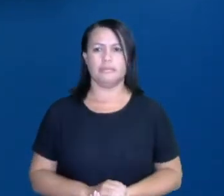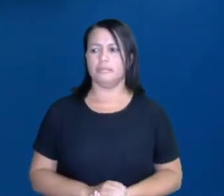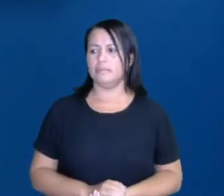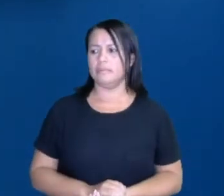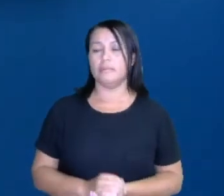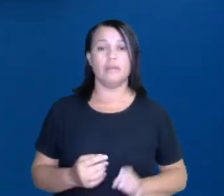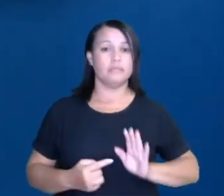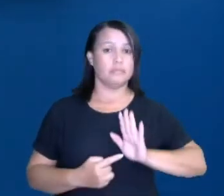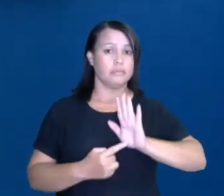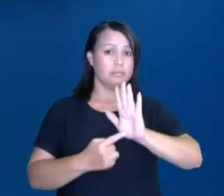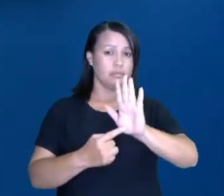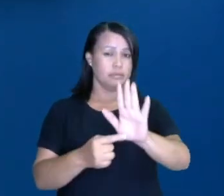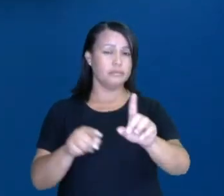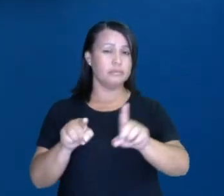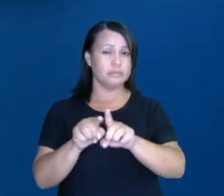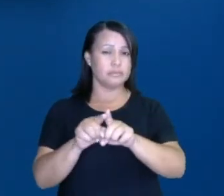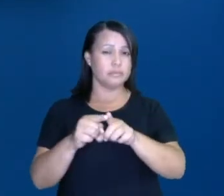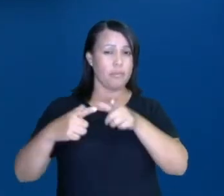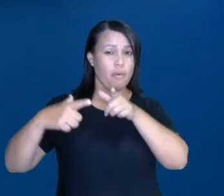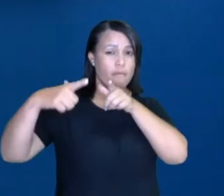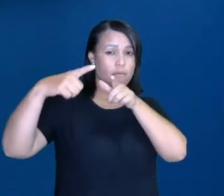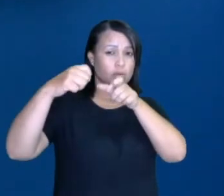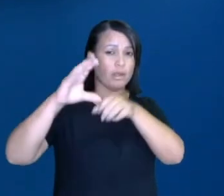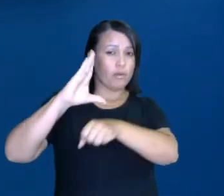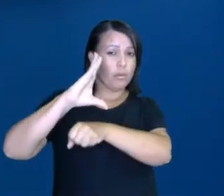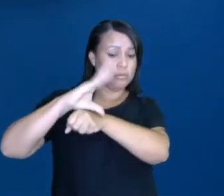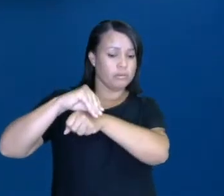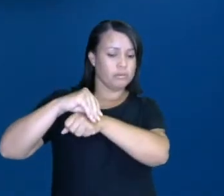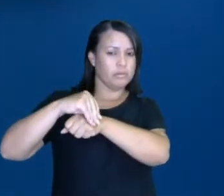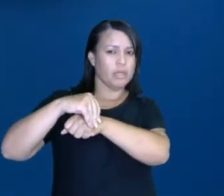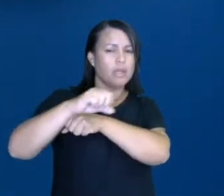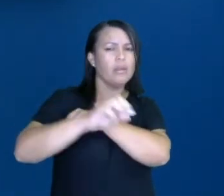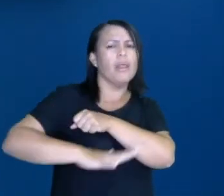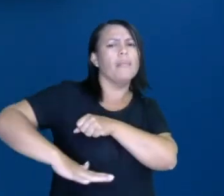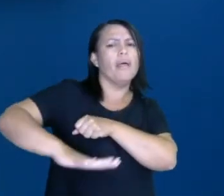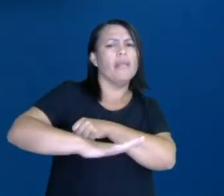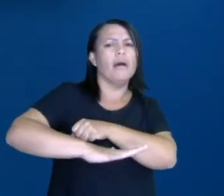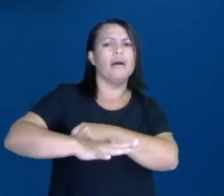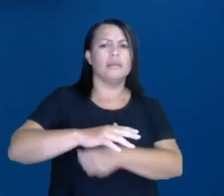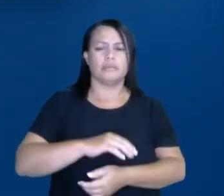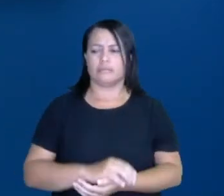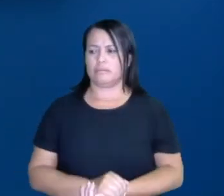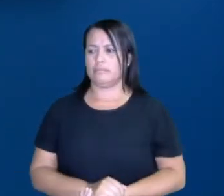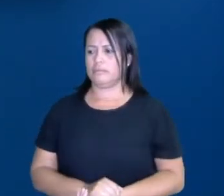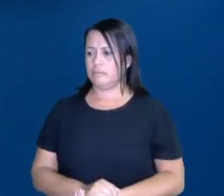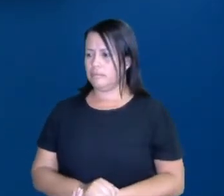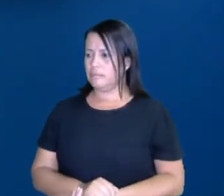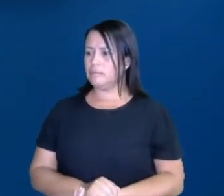as representações em uma fotografia aqui de uma determinada área.